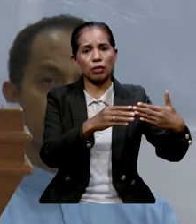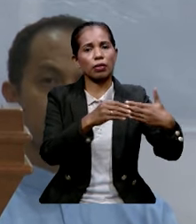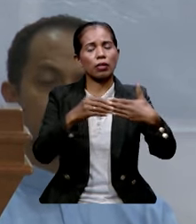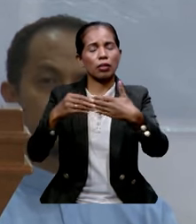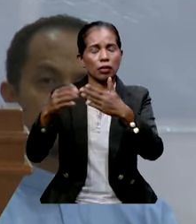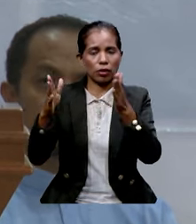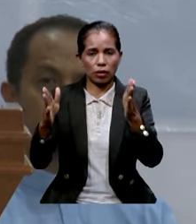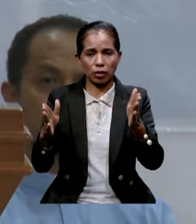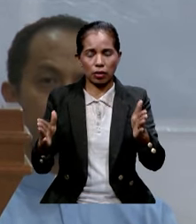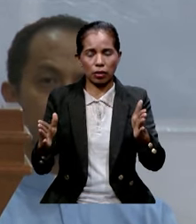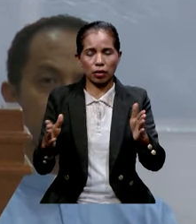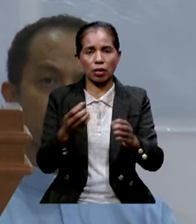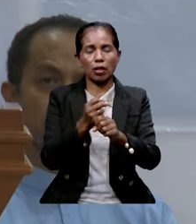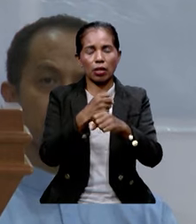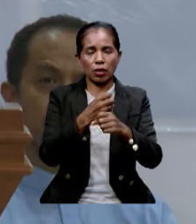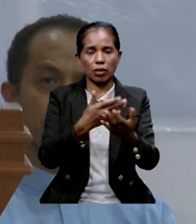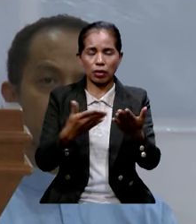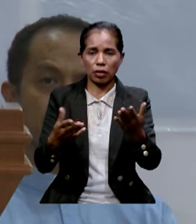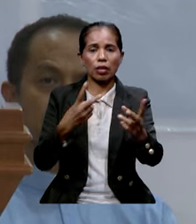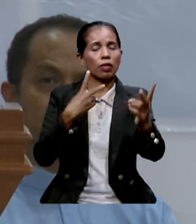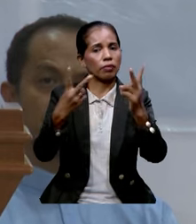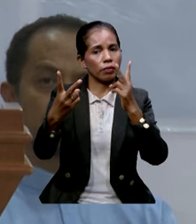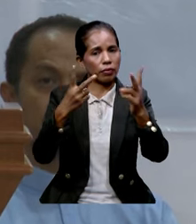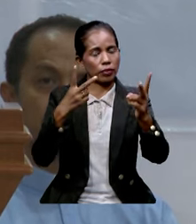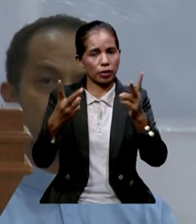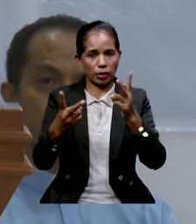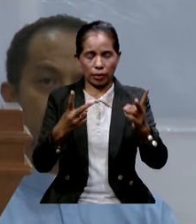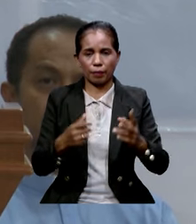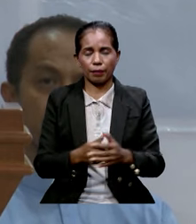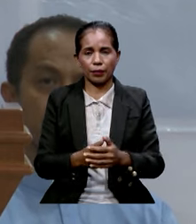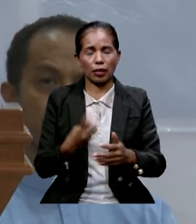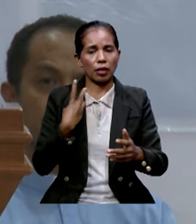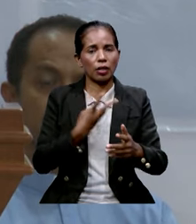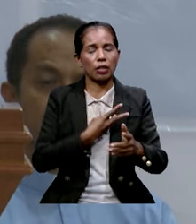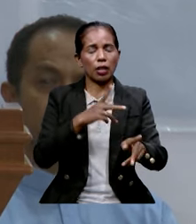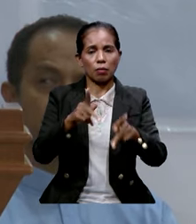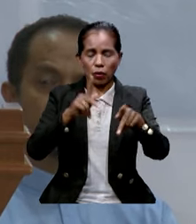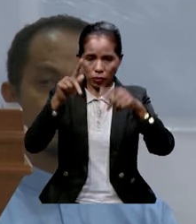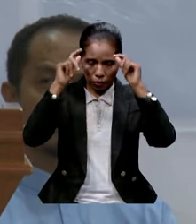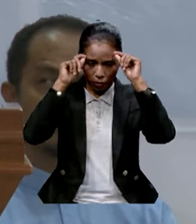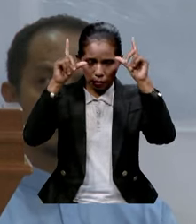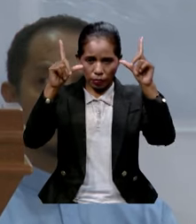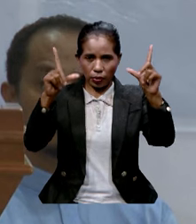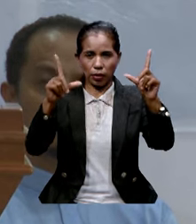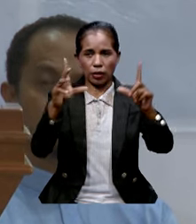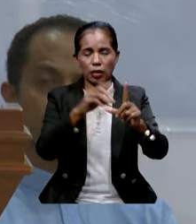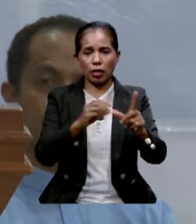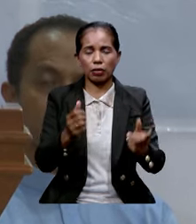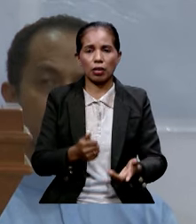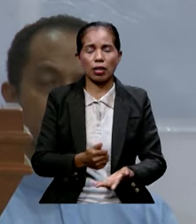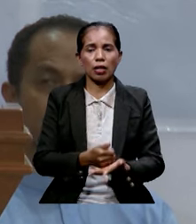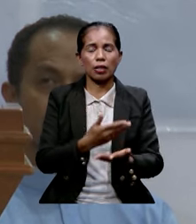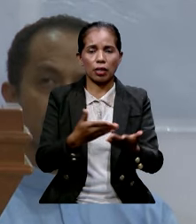e logística da visita, para que todos os fiéis timorenses sejam facilitados